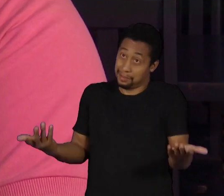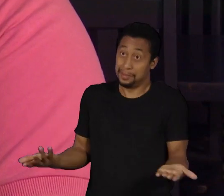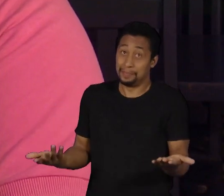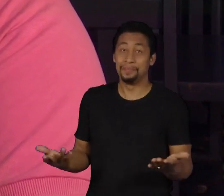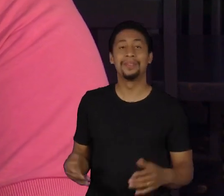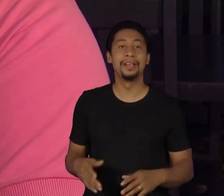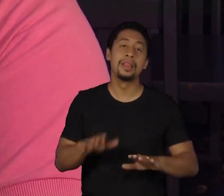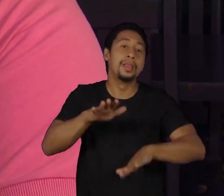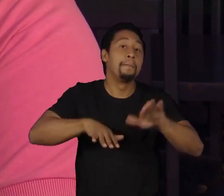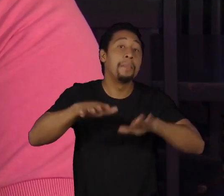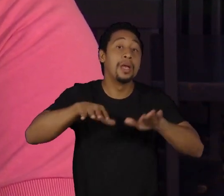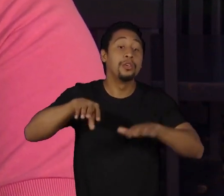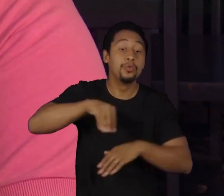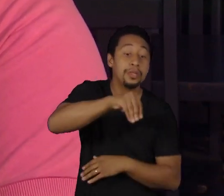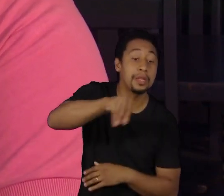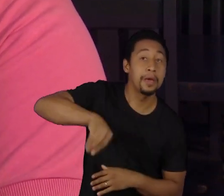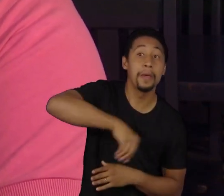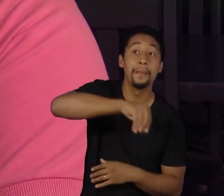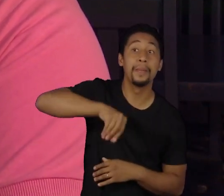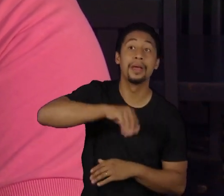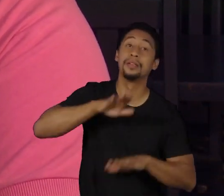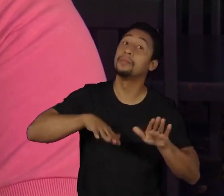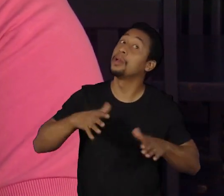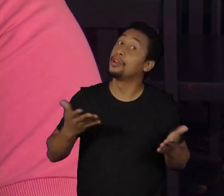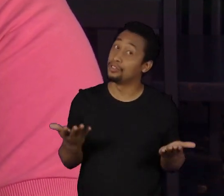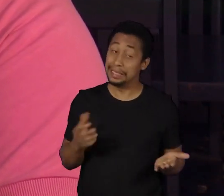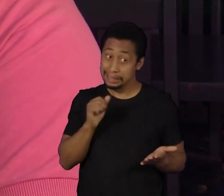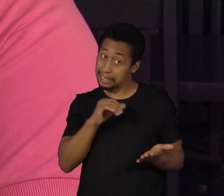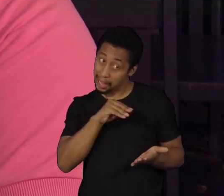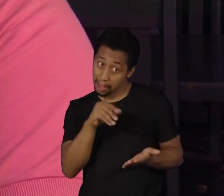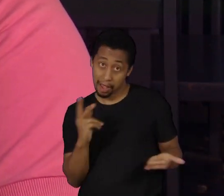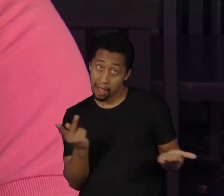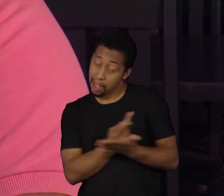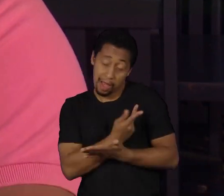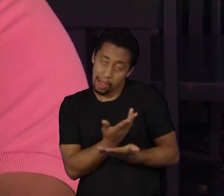do tempero, né? Porque aí, se for passar direitinho, nós perde nosso brilho.